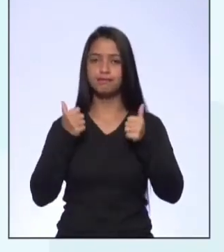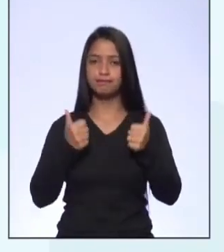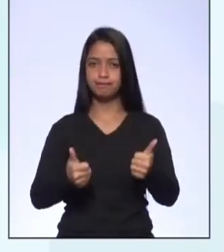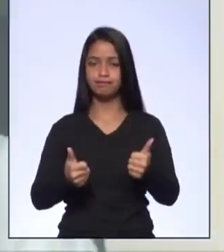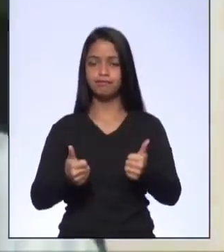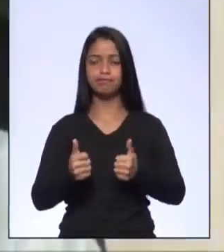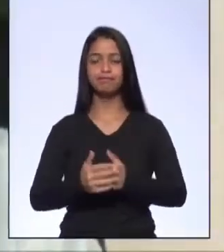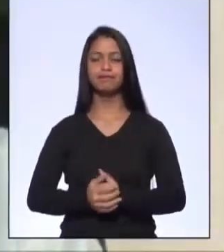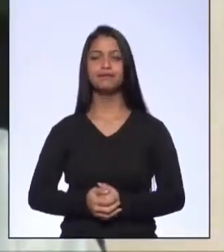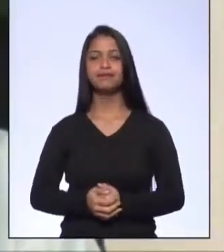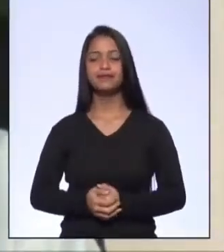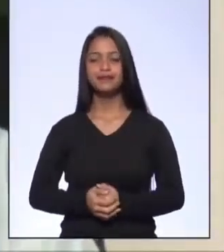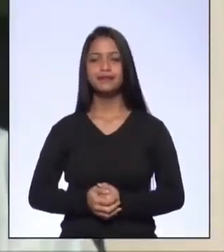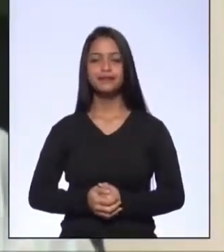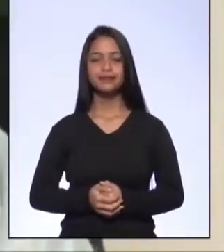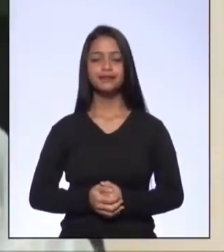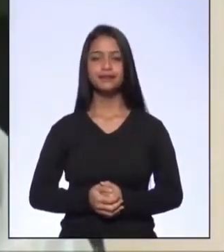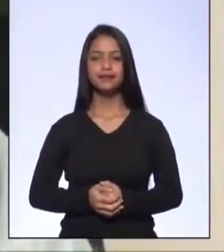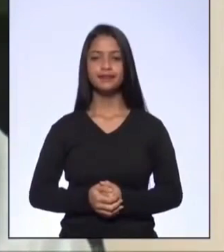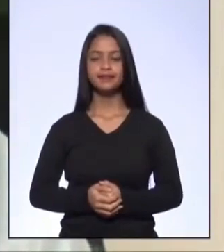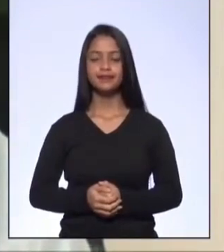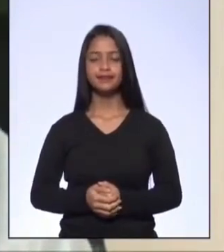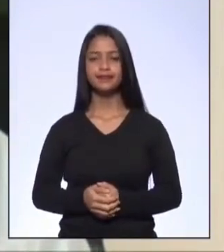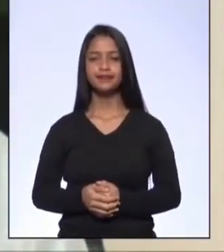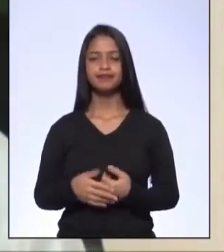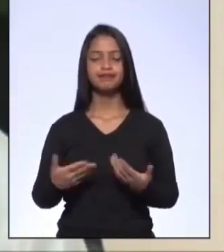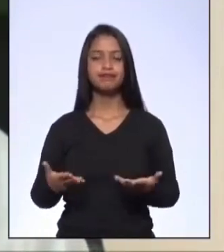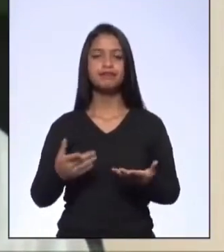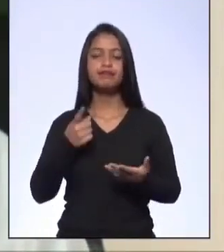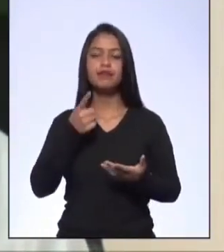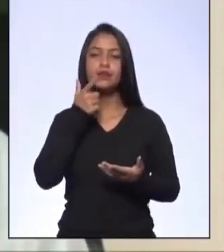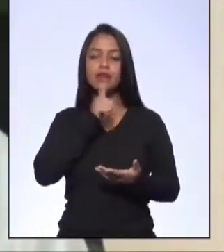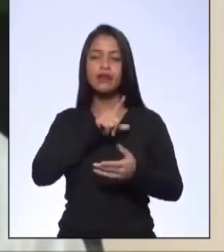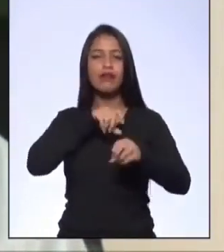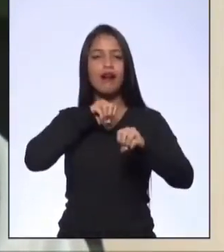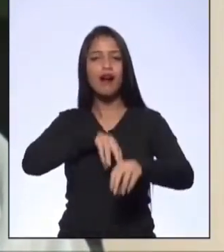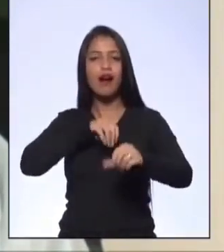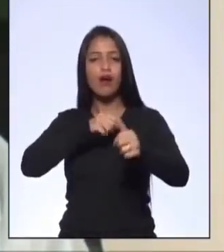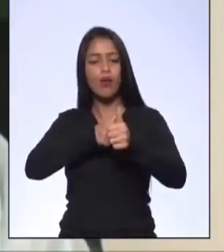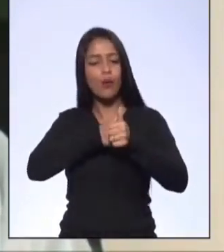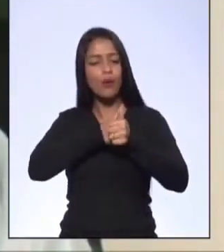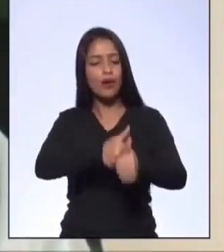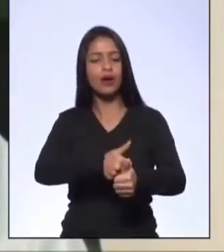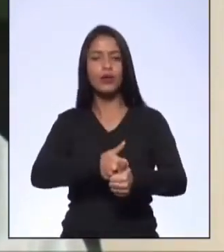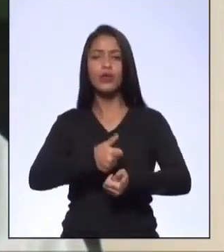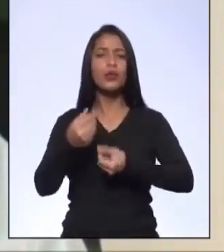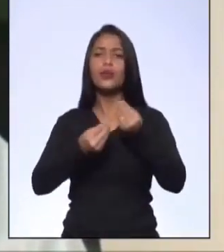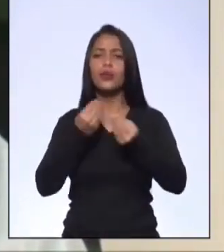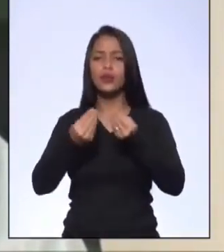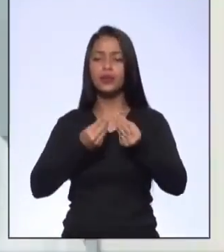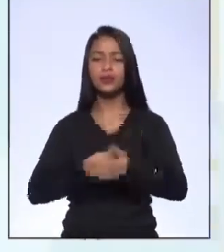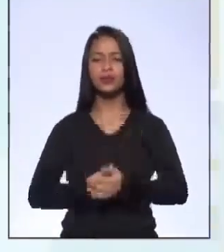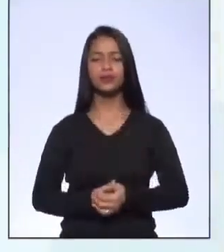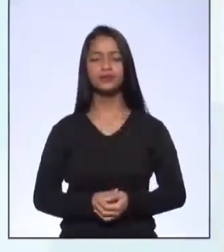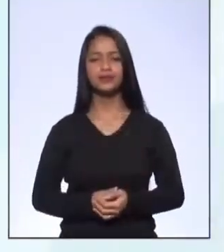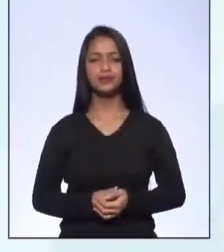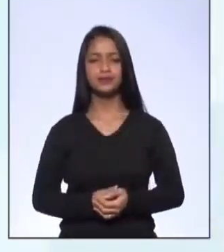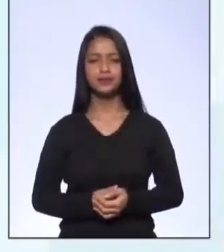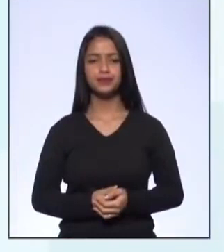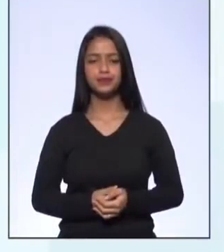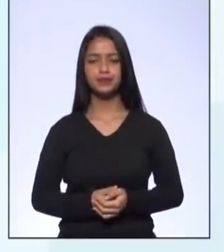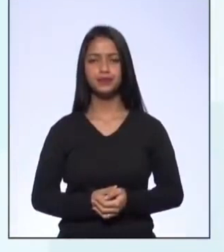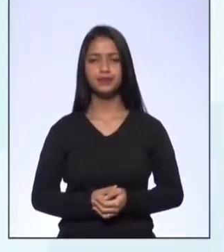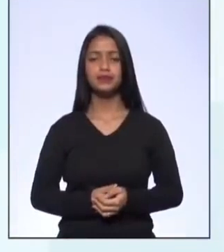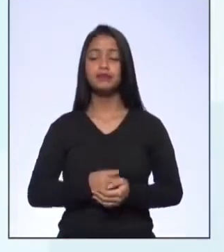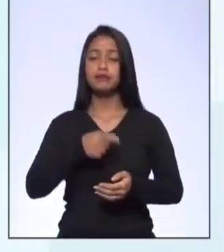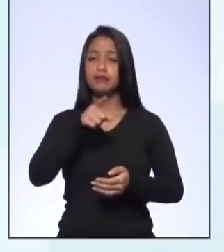bem. Como que você pode acompanhar essa aula? Tá? Você pode acompanhar essa aula